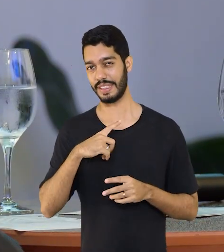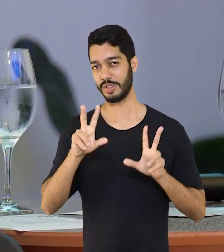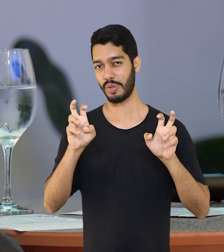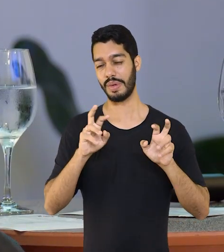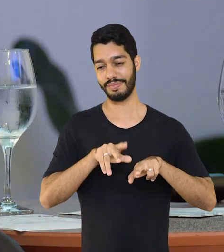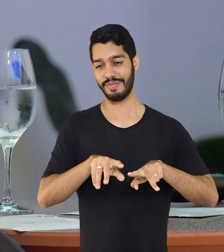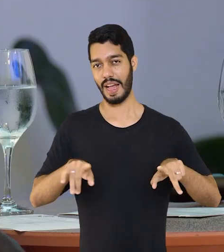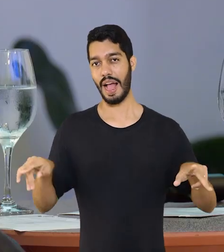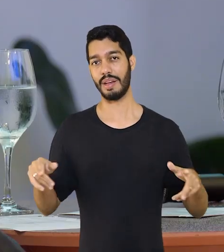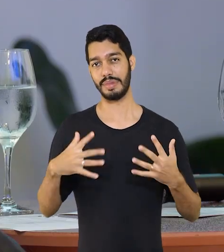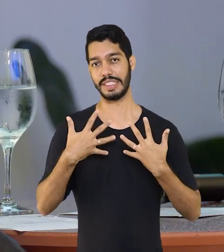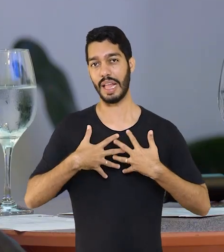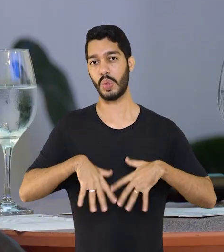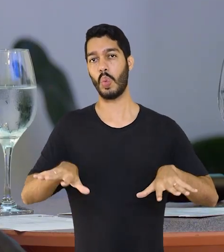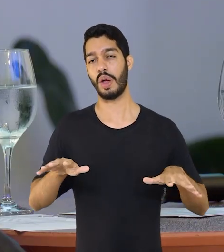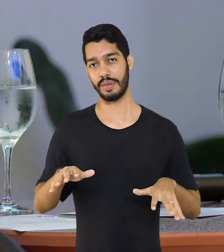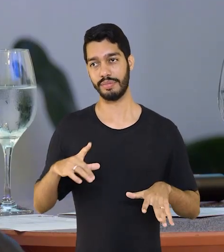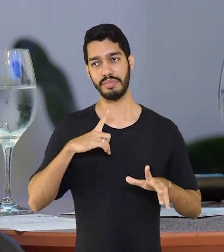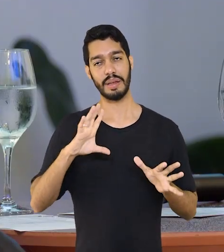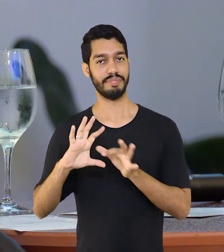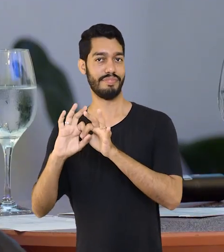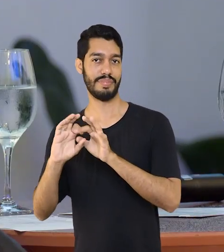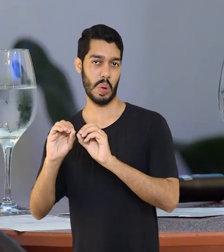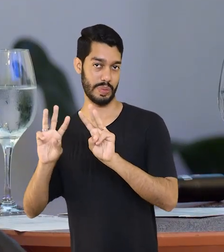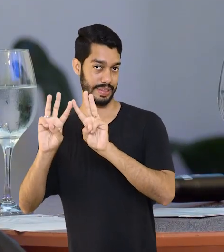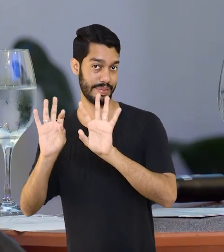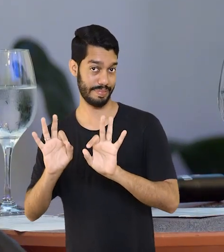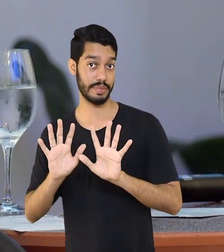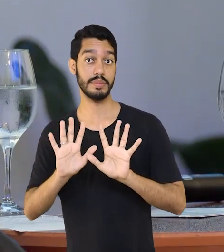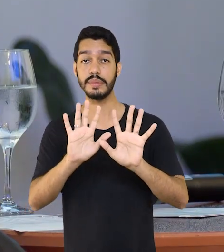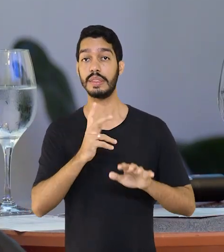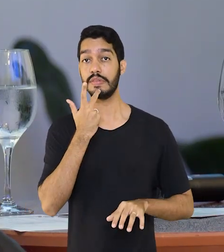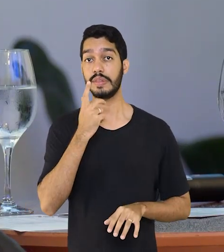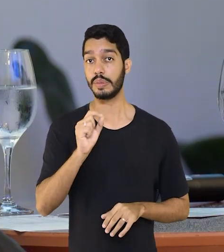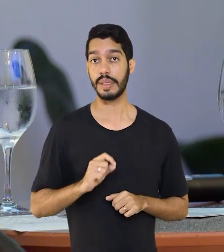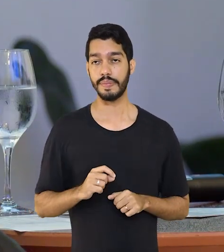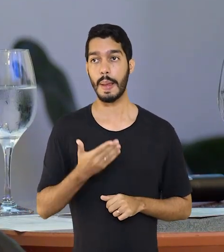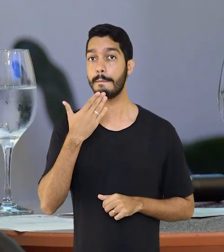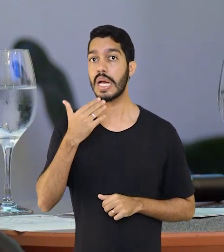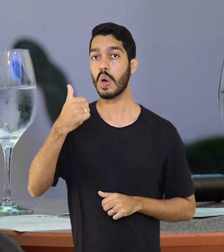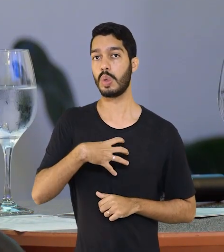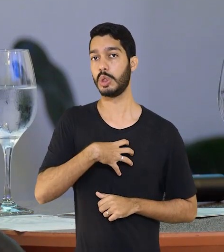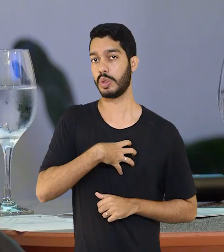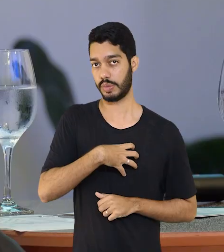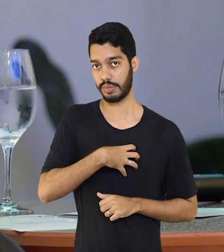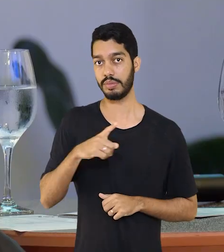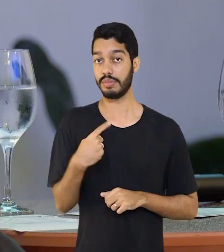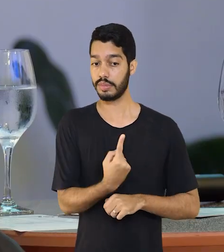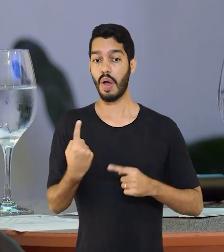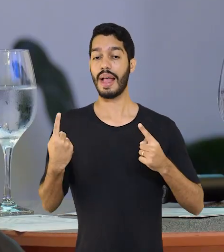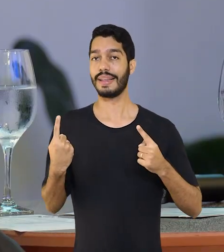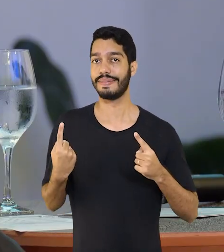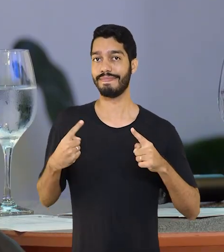recursos naturais, também um órgão ligado às Nações Unidas, que comenta que uma das melhores formas que a gente tem de